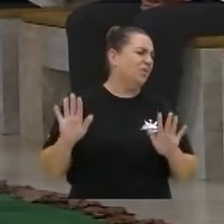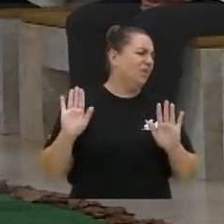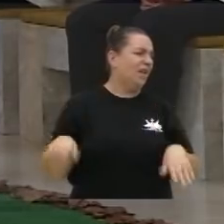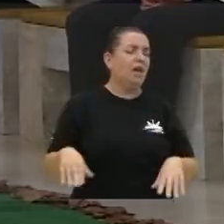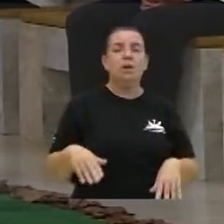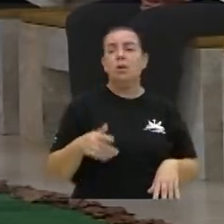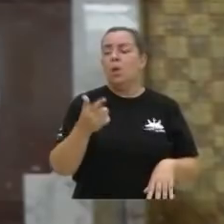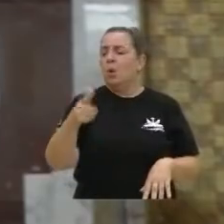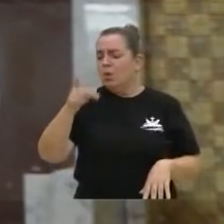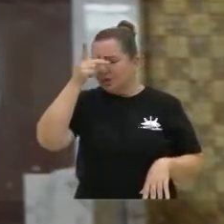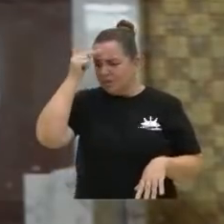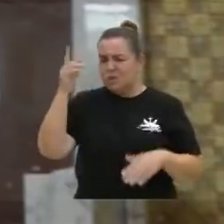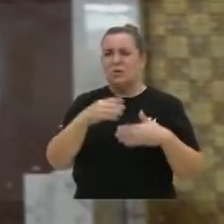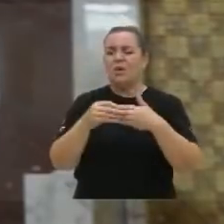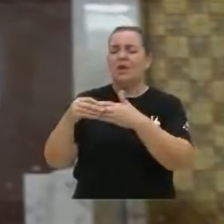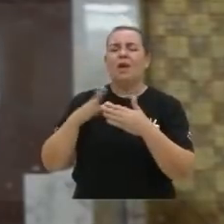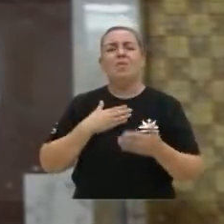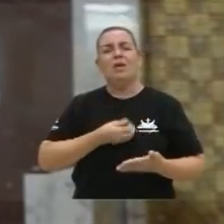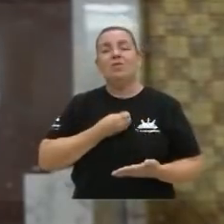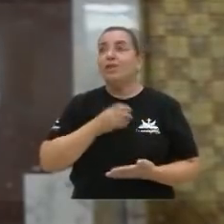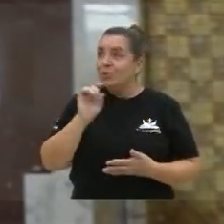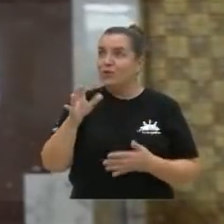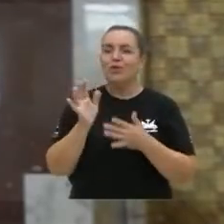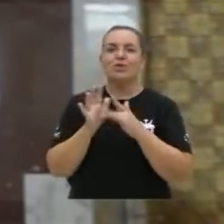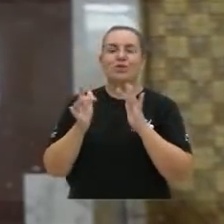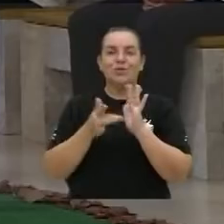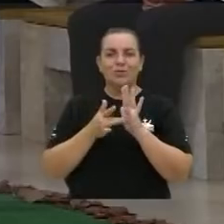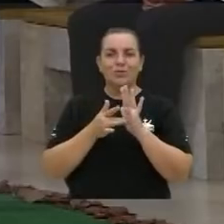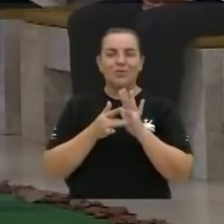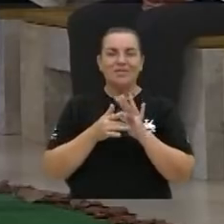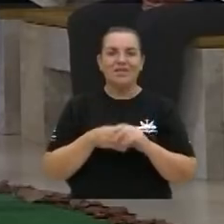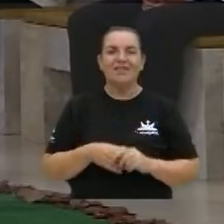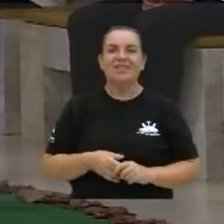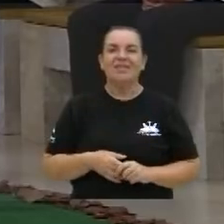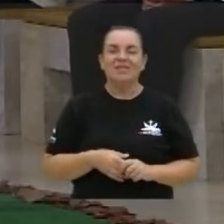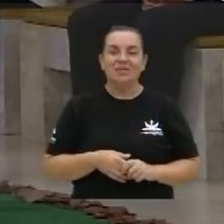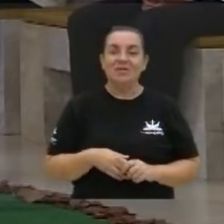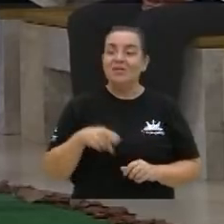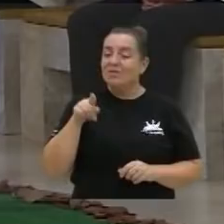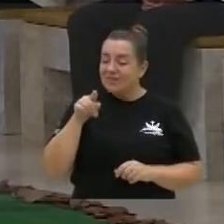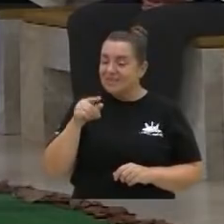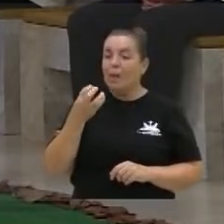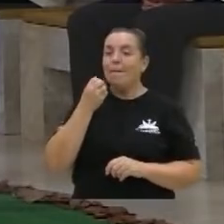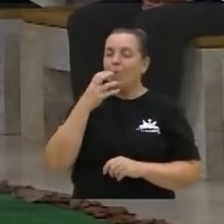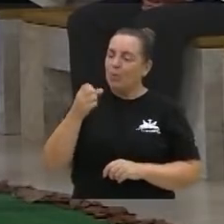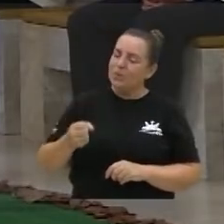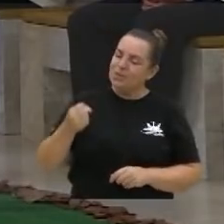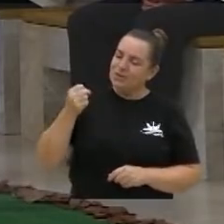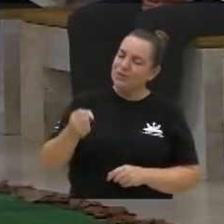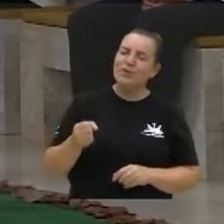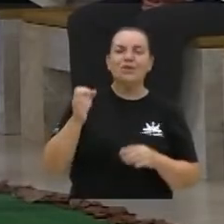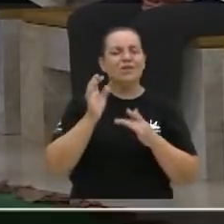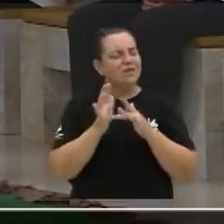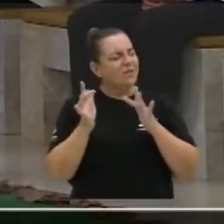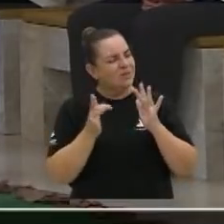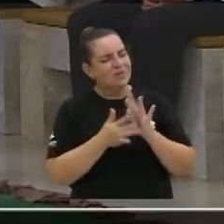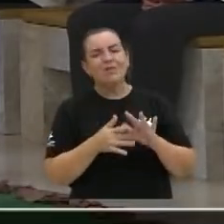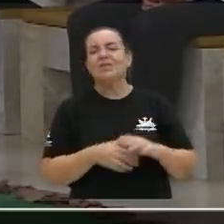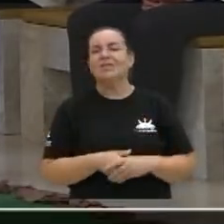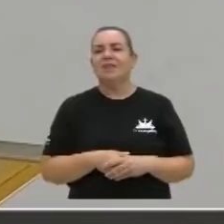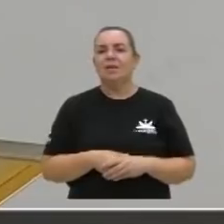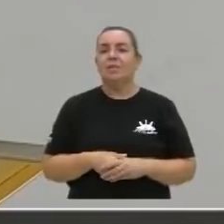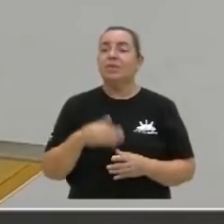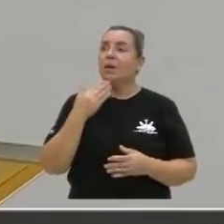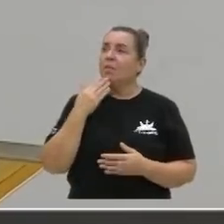outro a guiar a minha vida, que não sejas tu, bom pastor, Jesus Cristo.